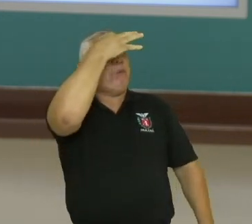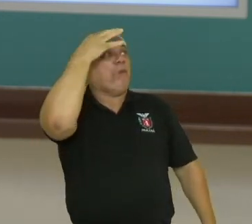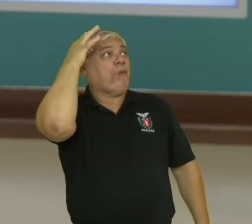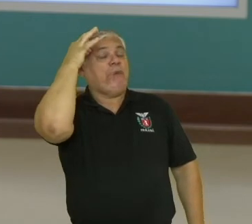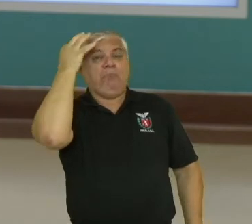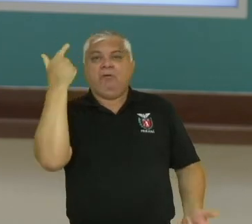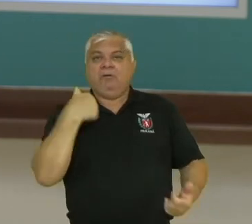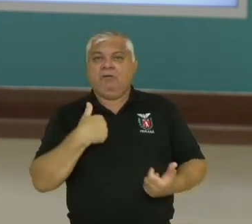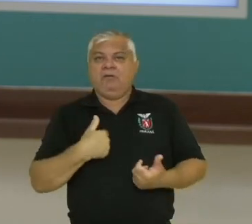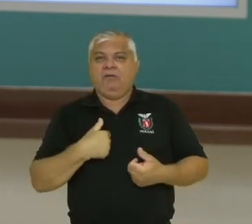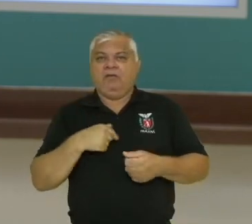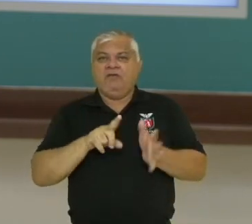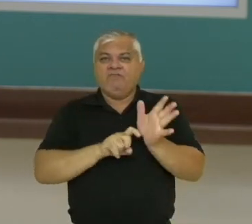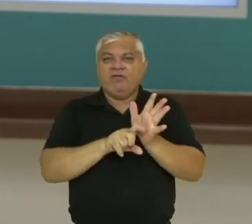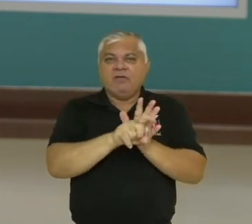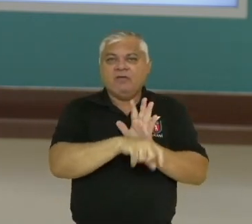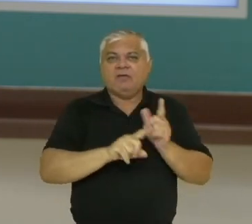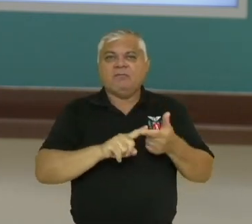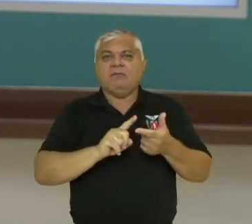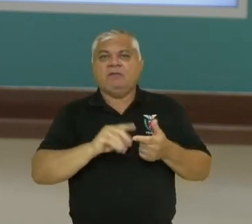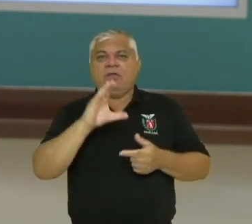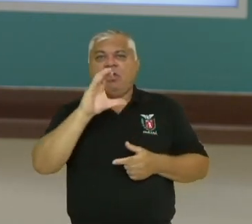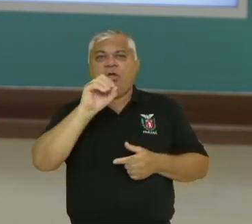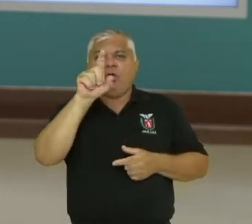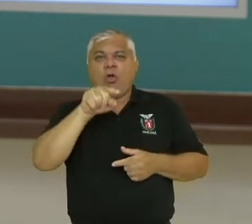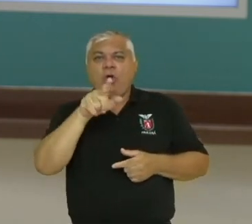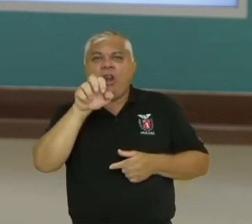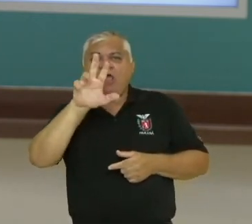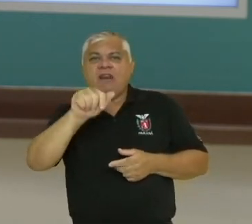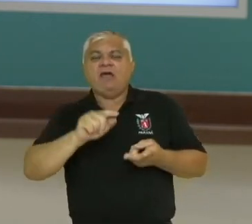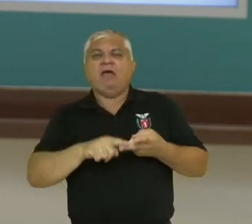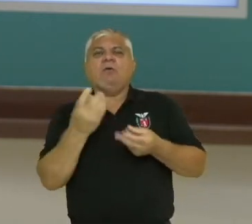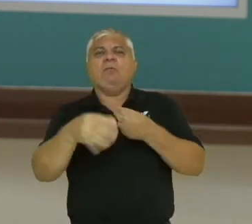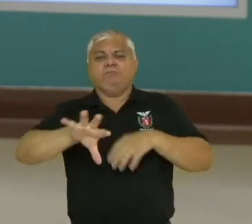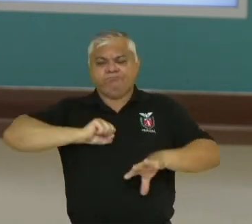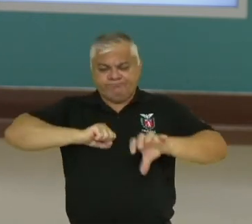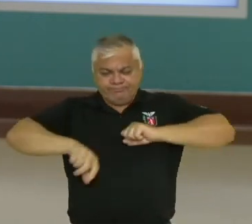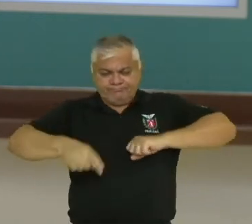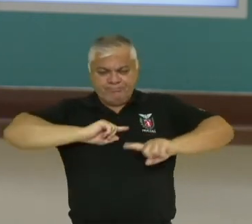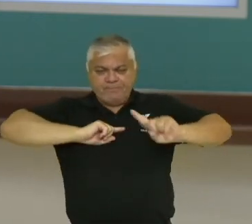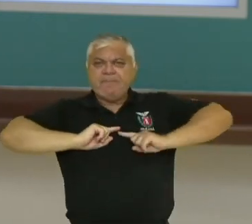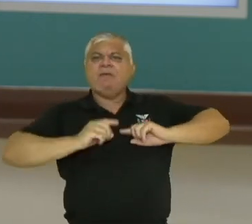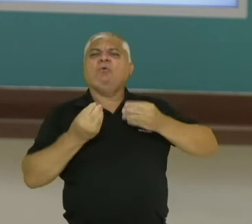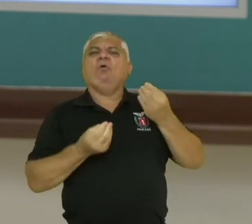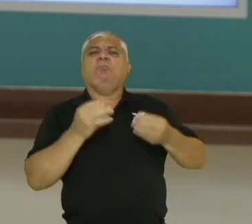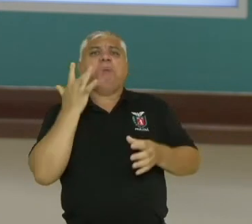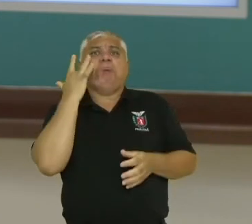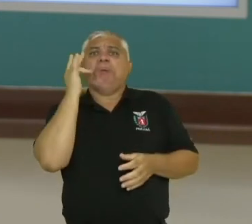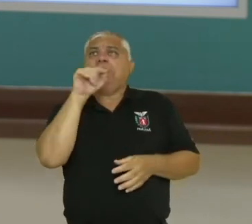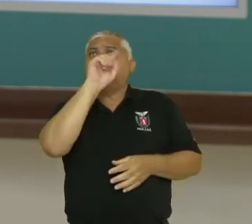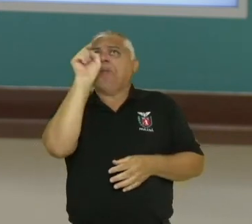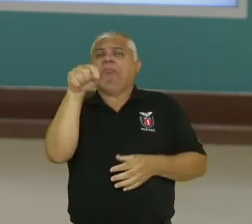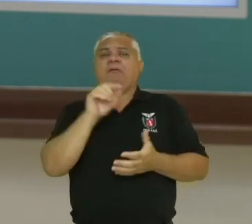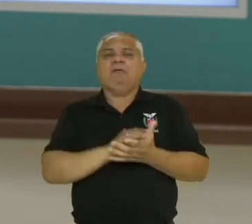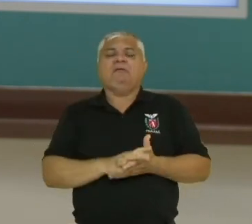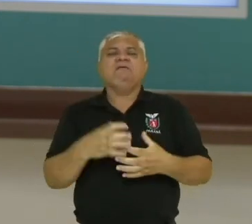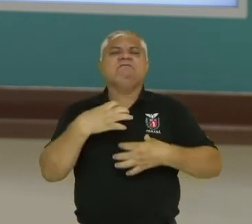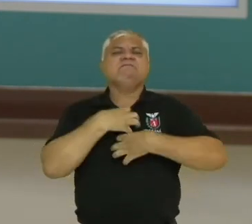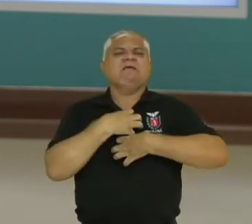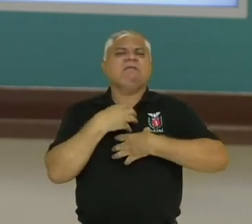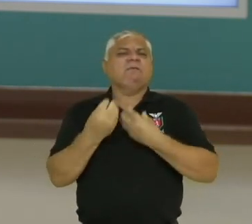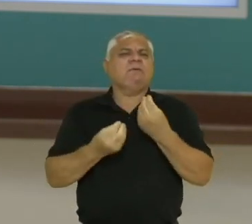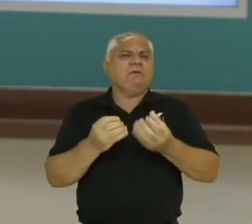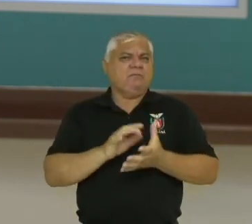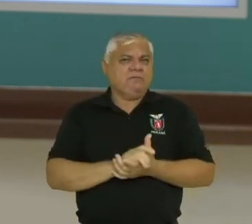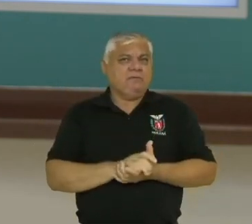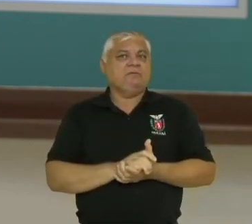cólera, sobre outras doenças. Não saber como pegar, né? Então, não sei como eu adquiri essa doença. Quais são os sintomas?